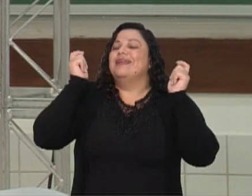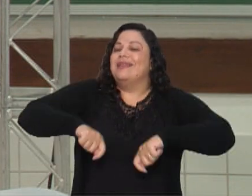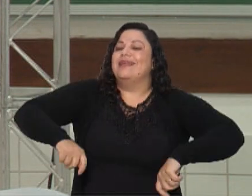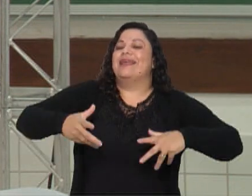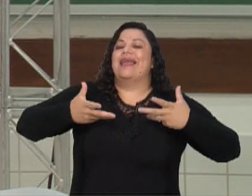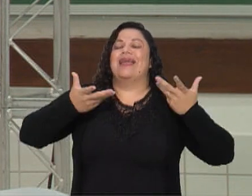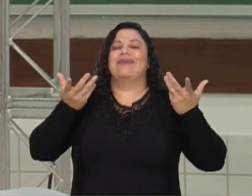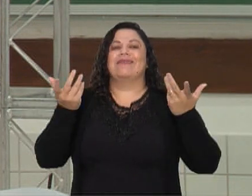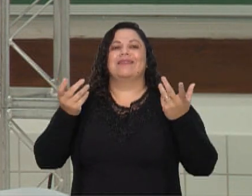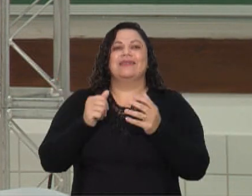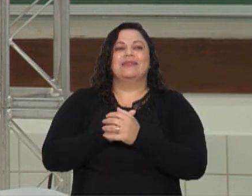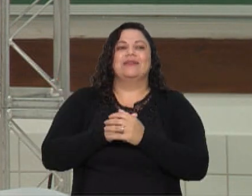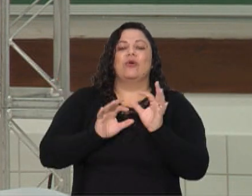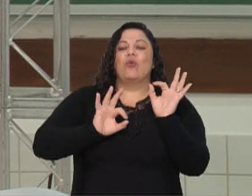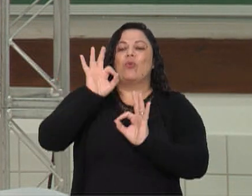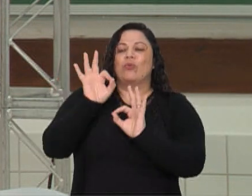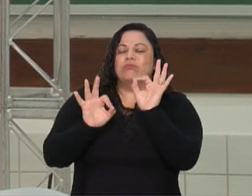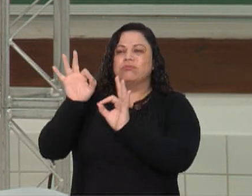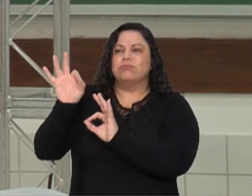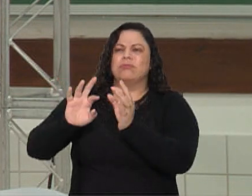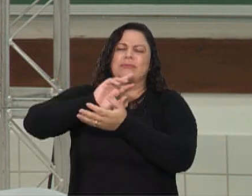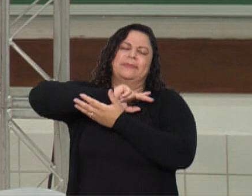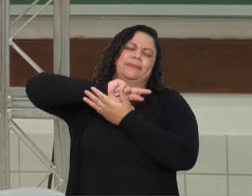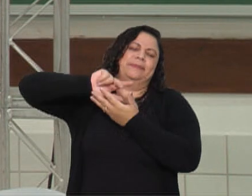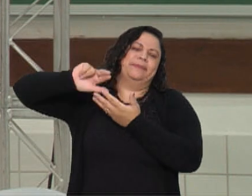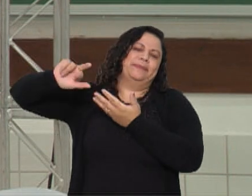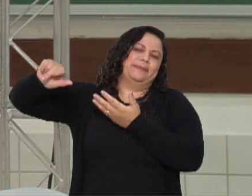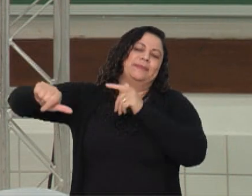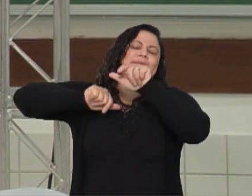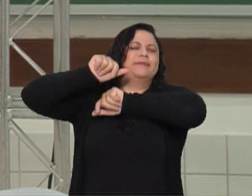vai depender do que a pessoa